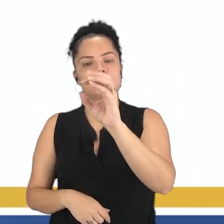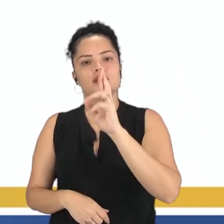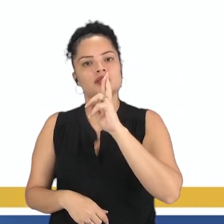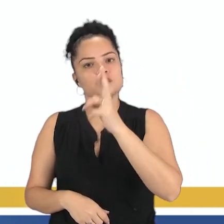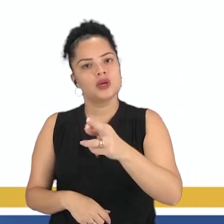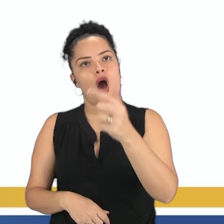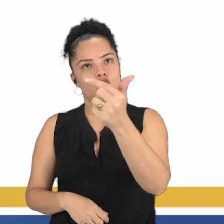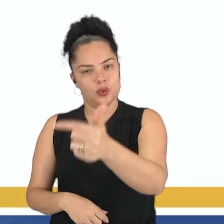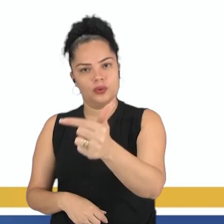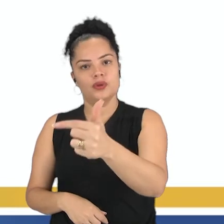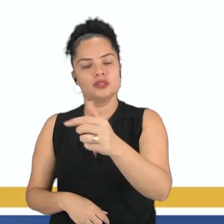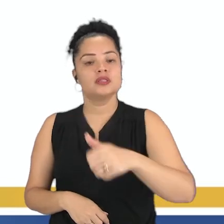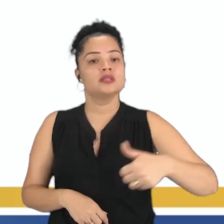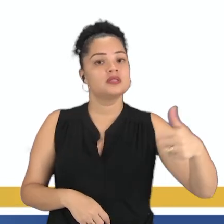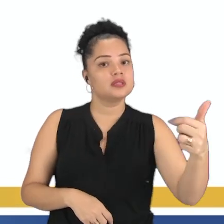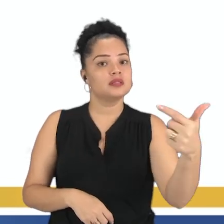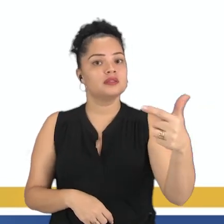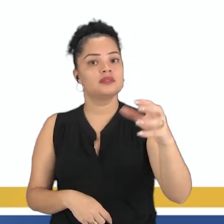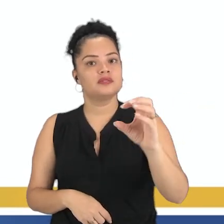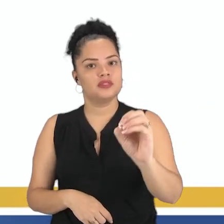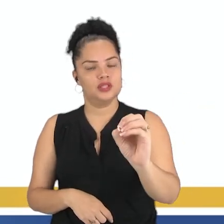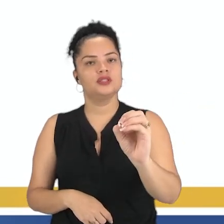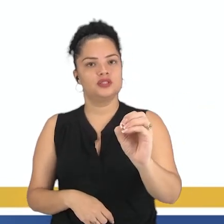é 144 menos 120? Dá